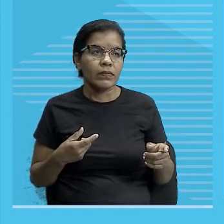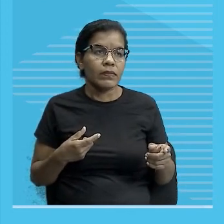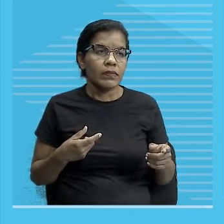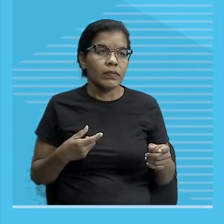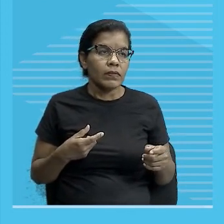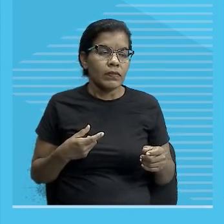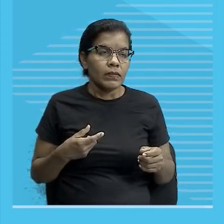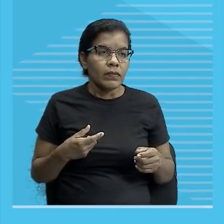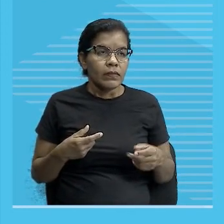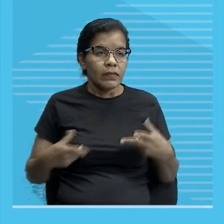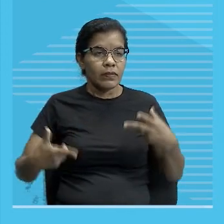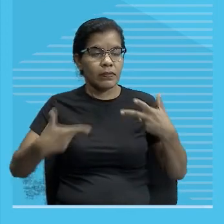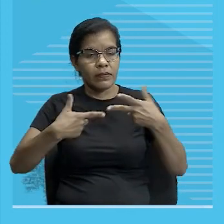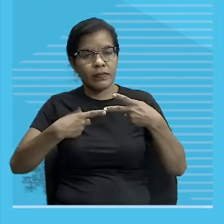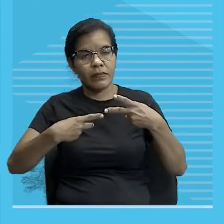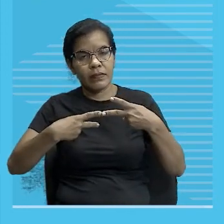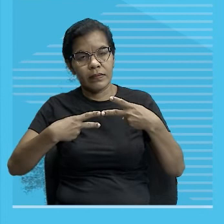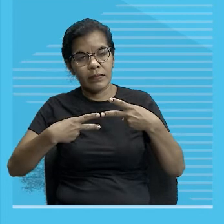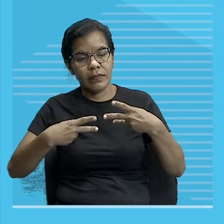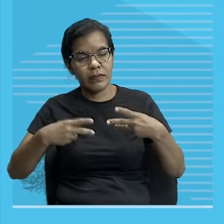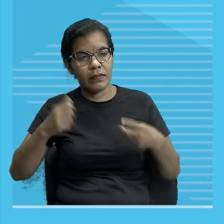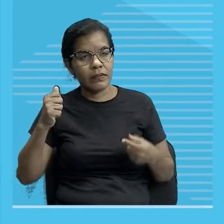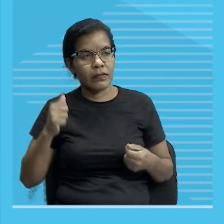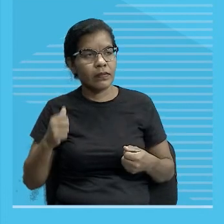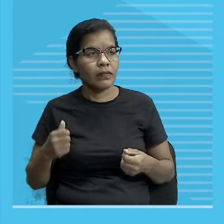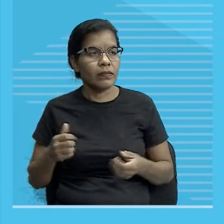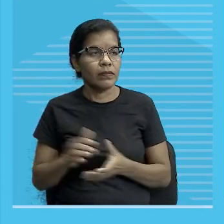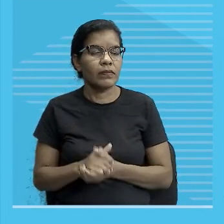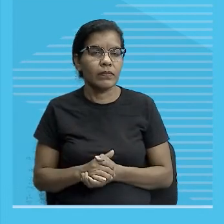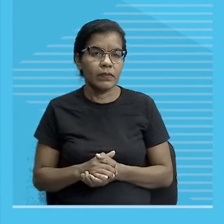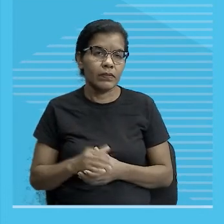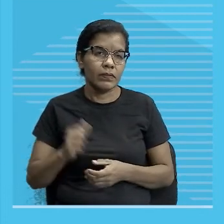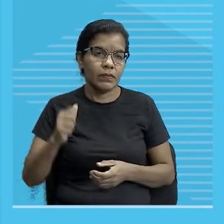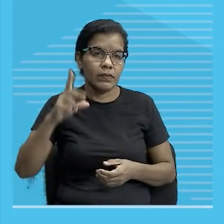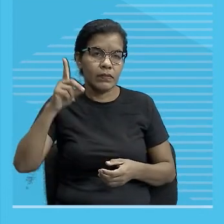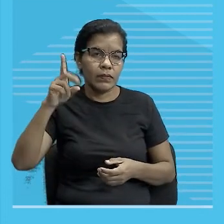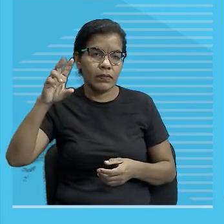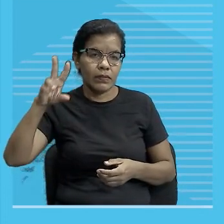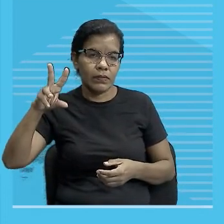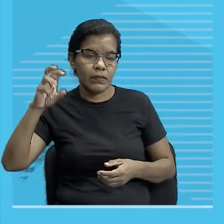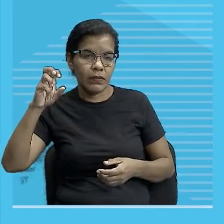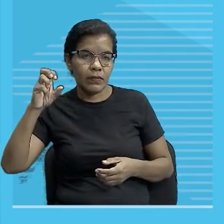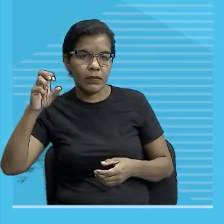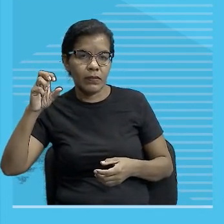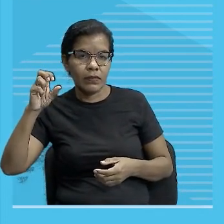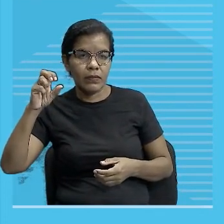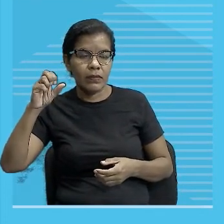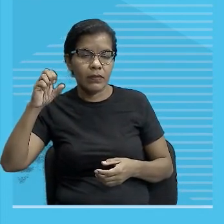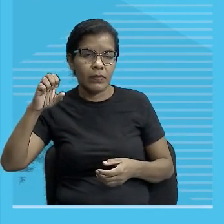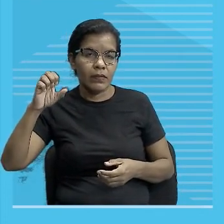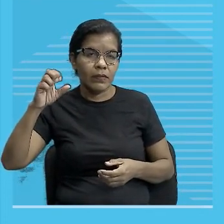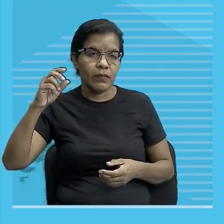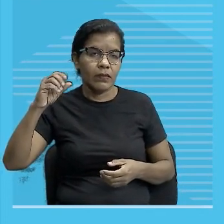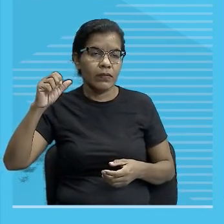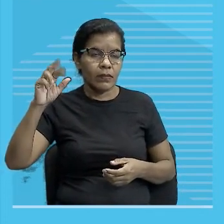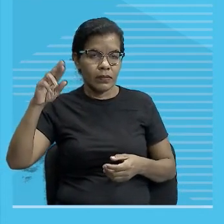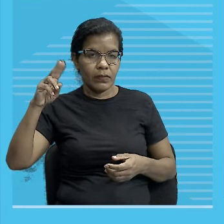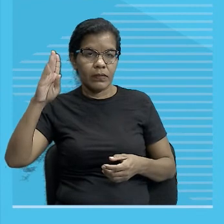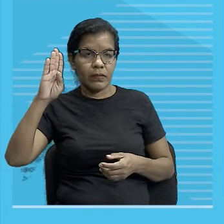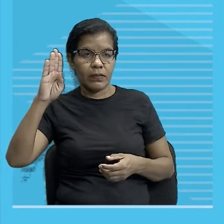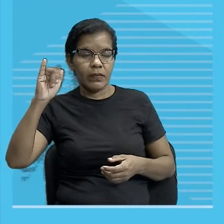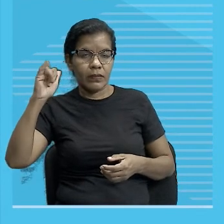a, tá bom? De toda forma, as adverbiais femininas de instrumento, não esqueçam, tem essa indicação